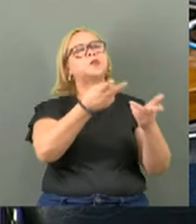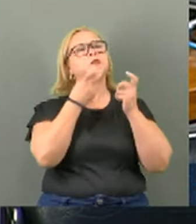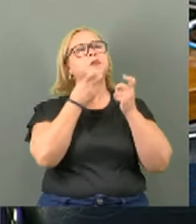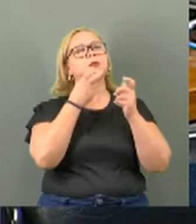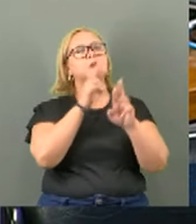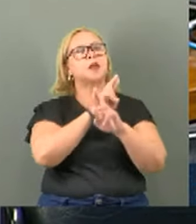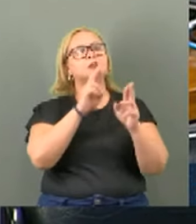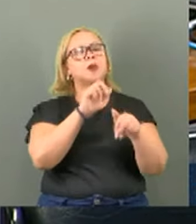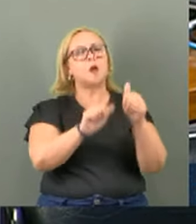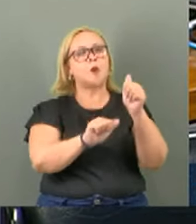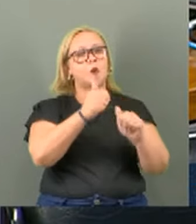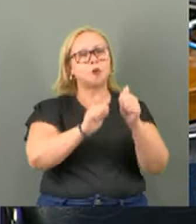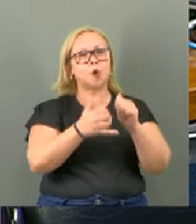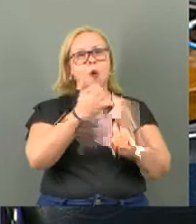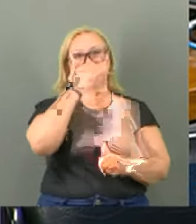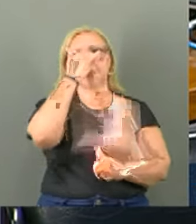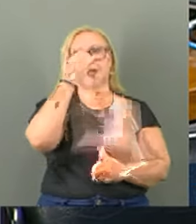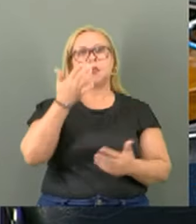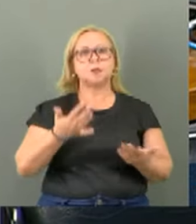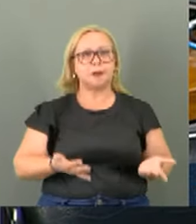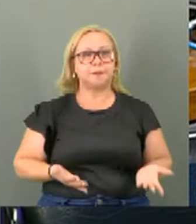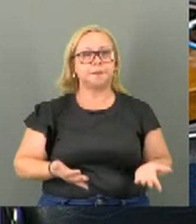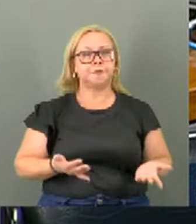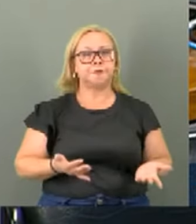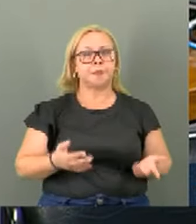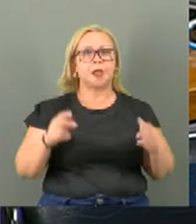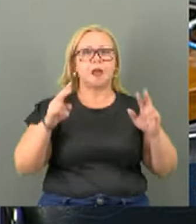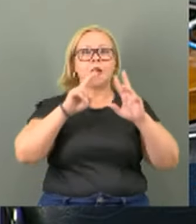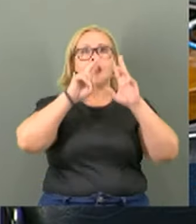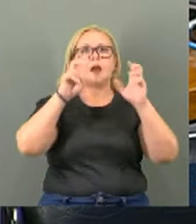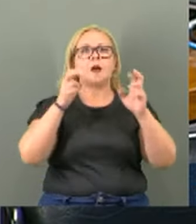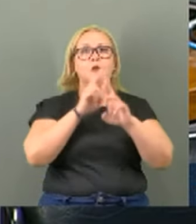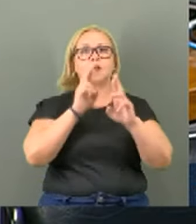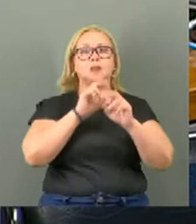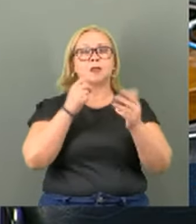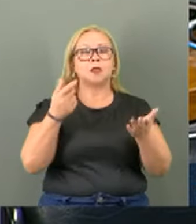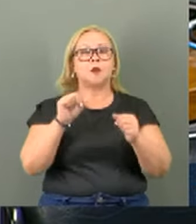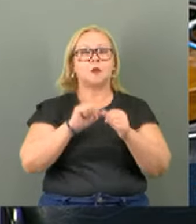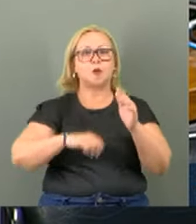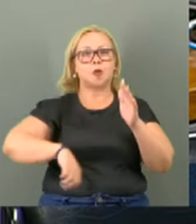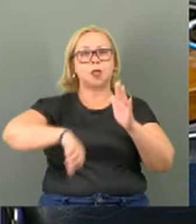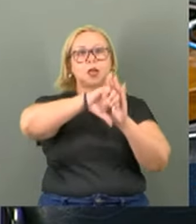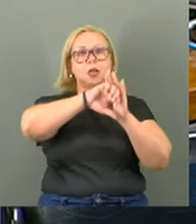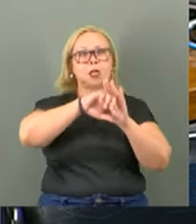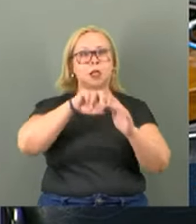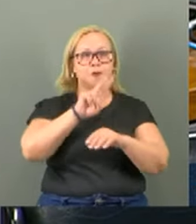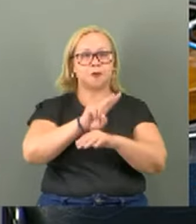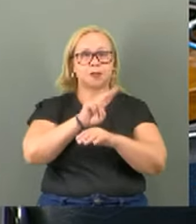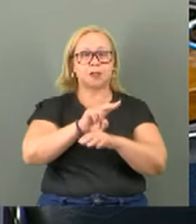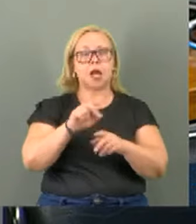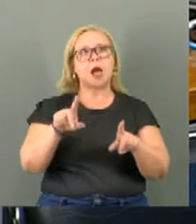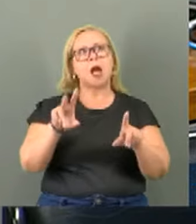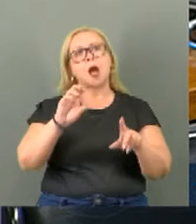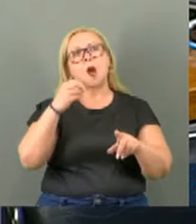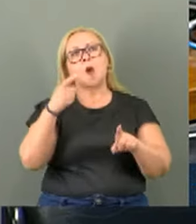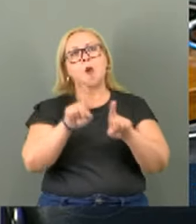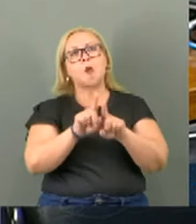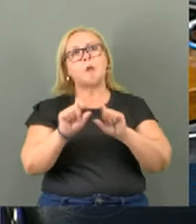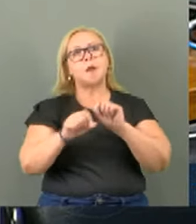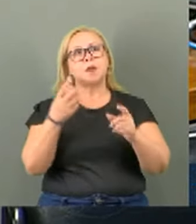aos jogos de azar no tocante ao cometimento de crimes fiscais ou mesmo aqueles contra o